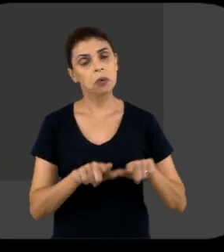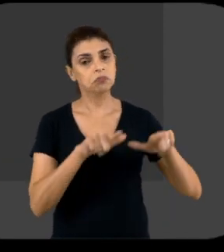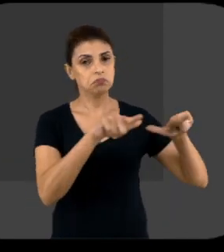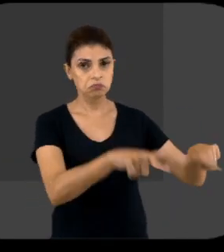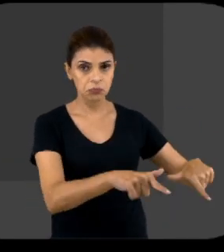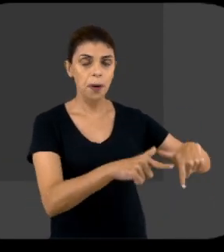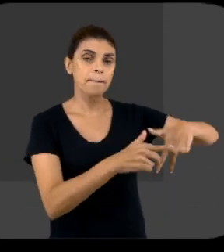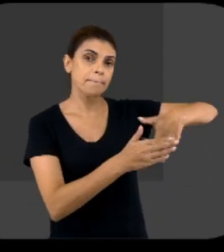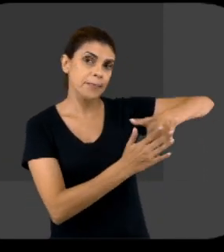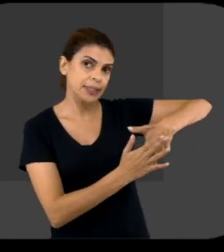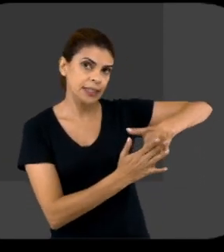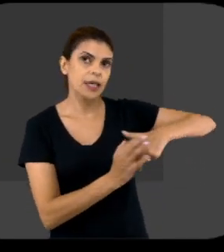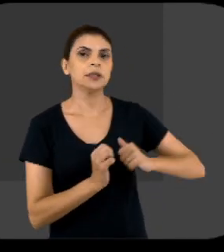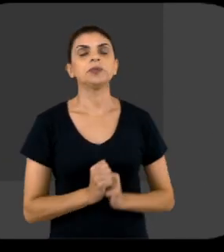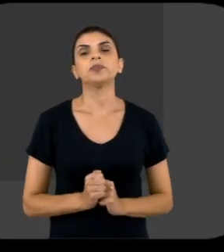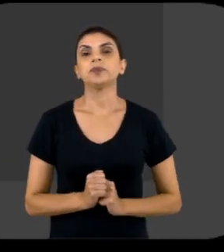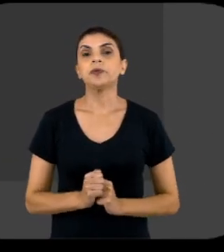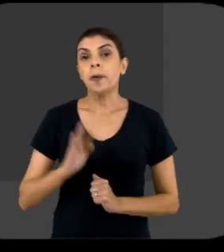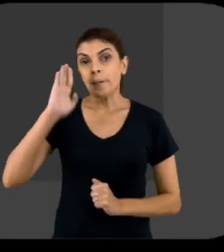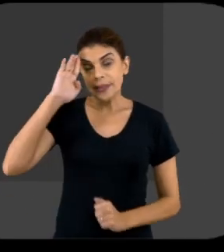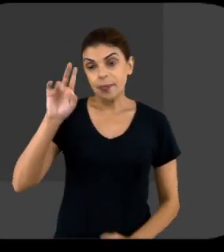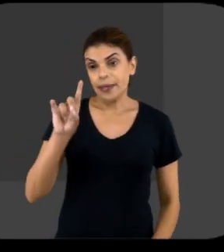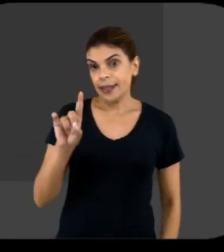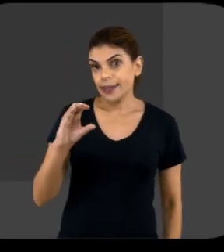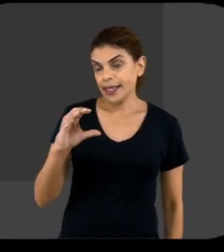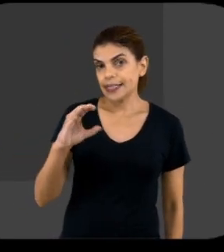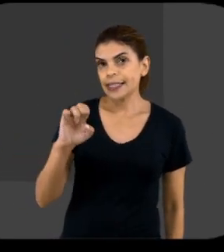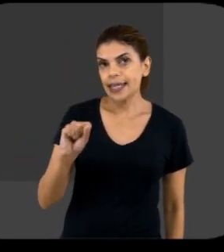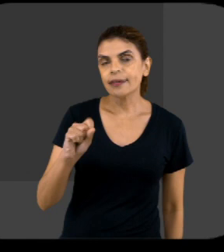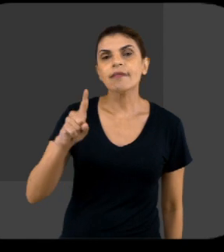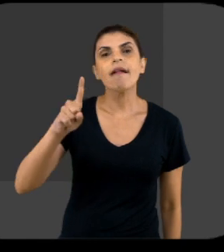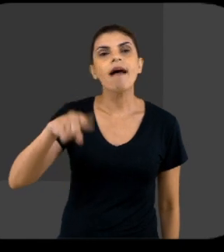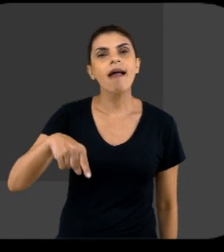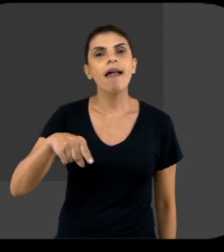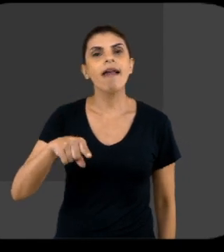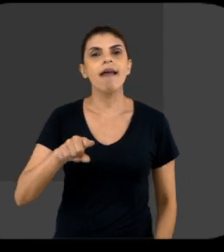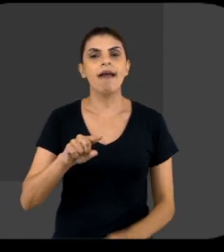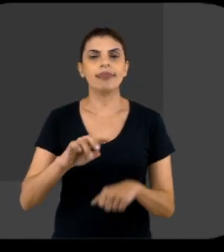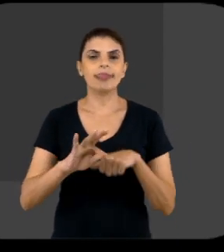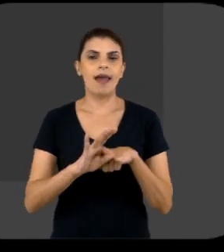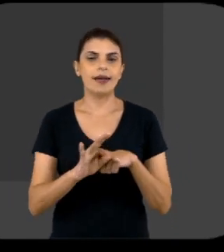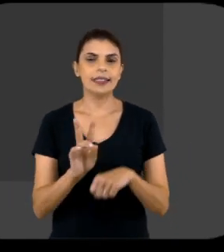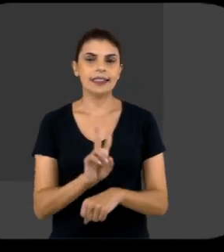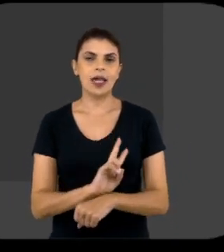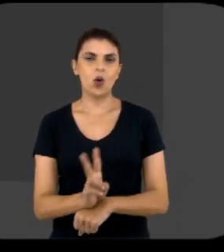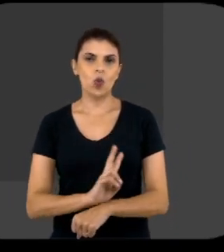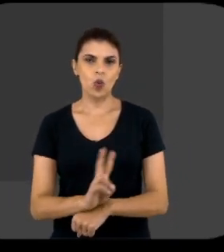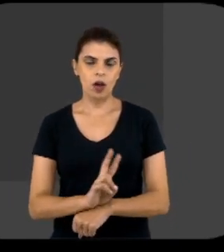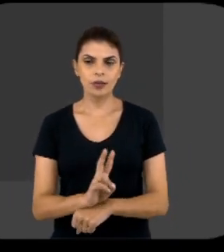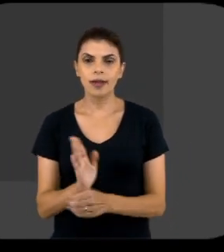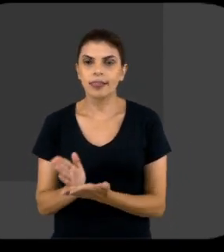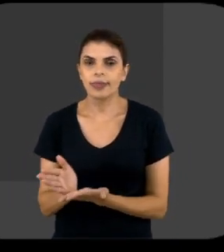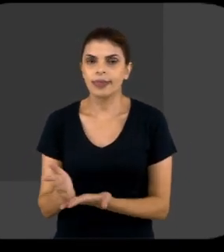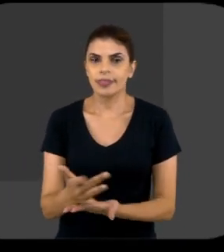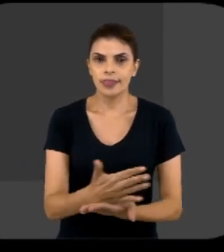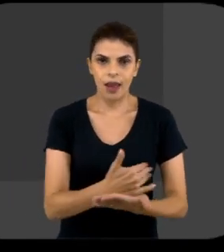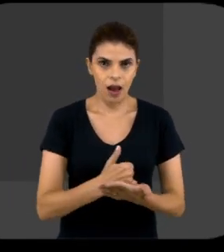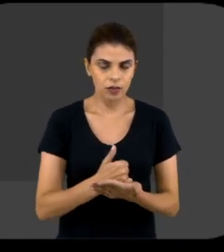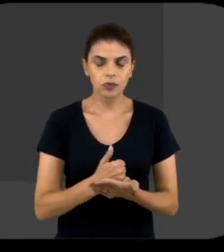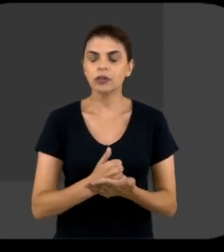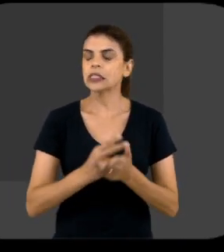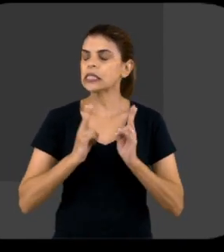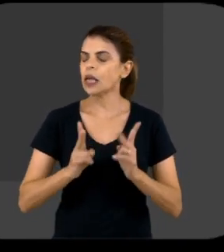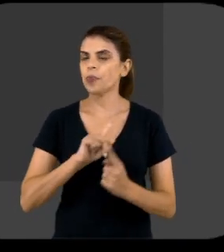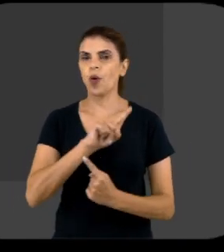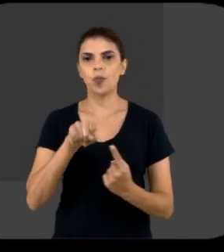os pacientes. O enfoque principal das RDCs é o enfoque técnico e na segurança dos dados. É isso que é